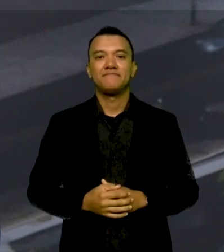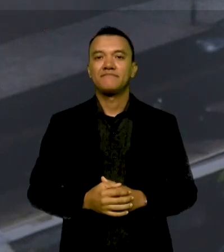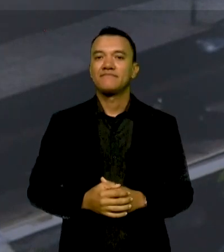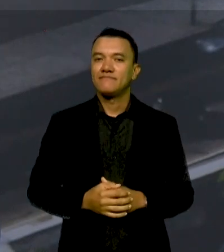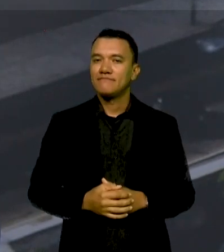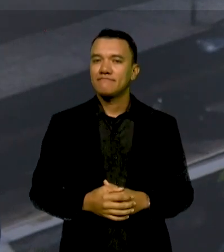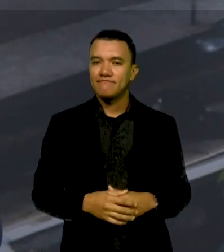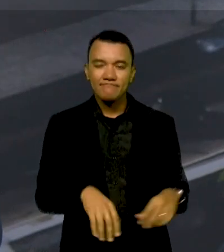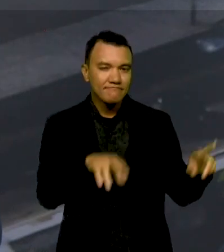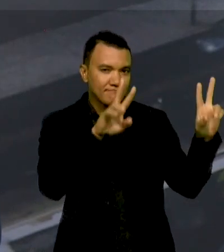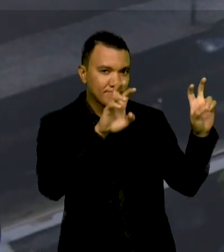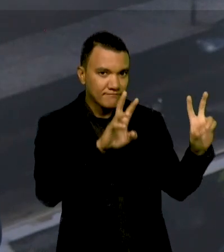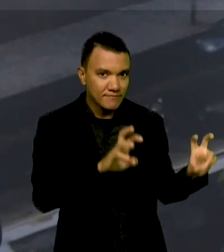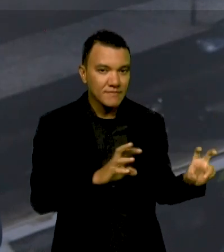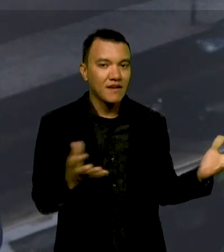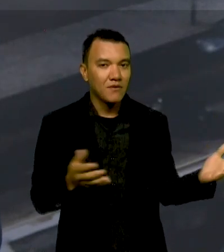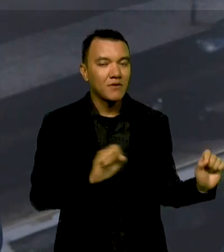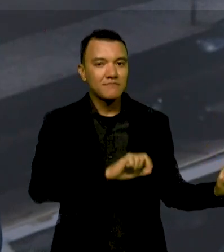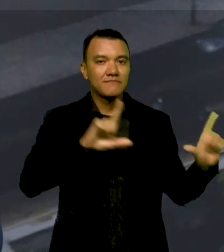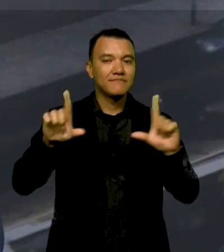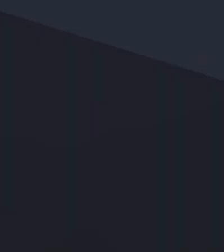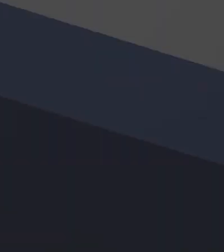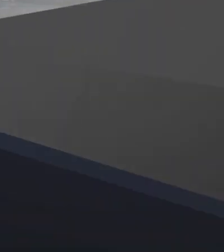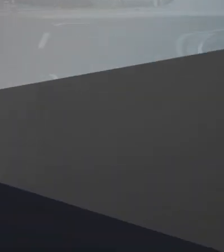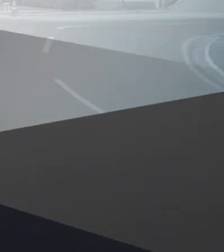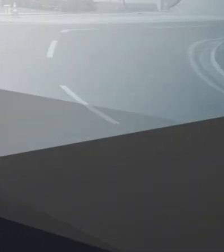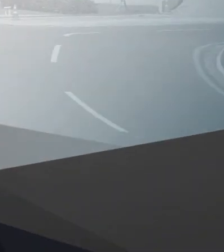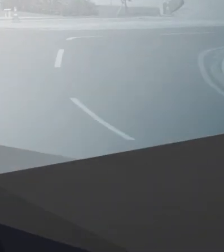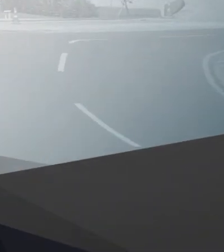outras questões estão no Contraplano de hoje.